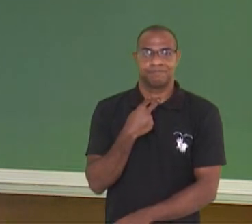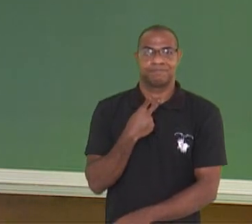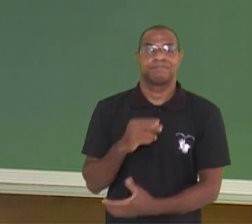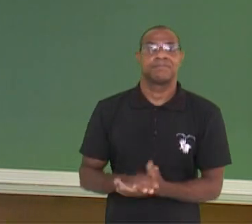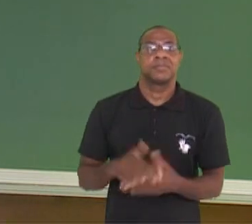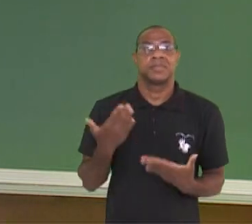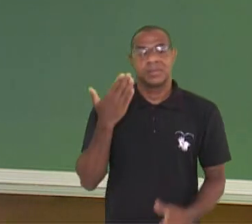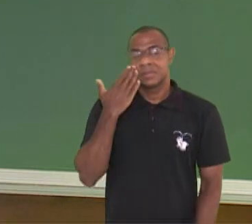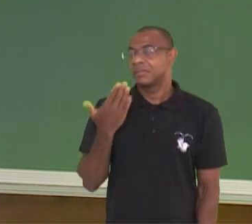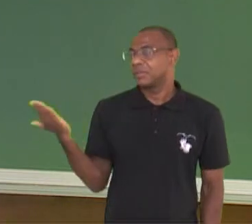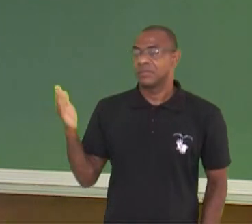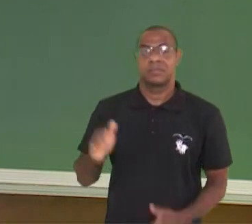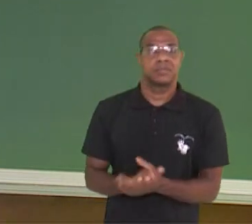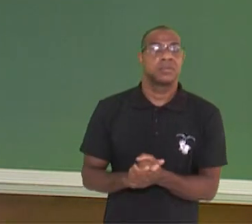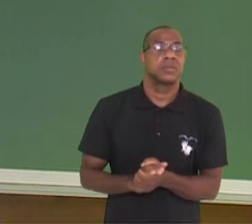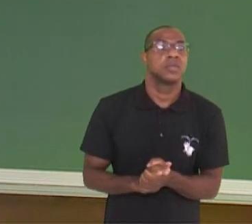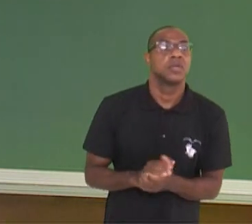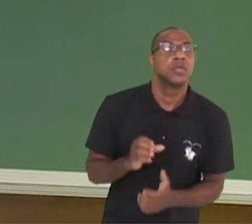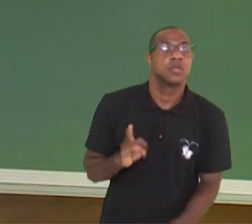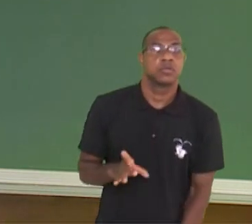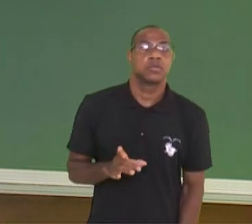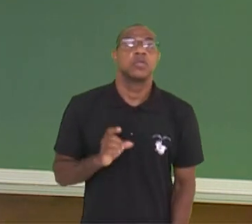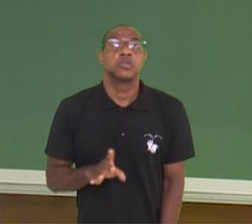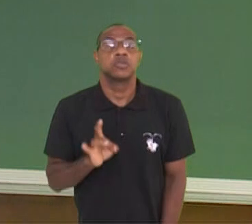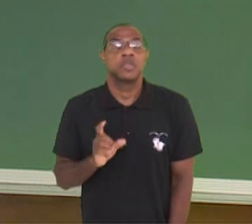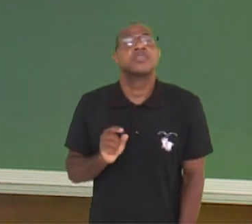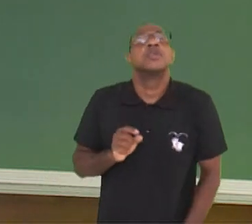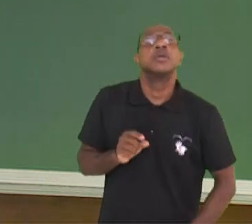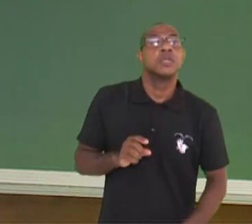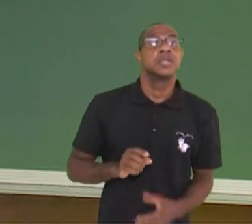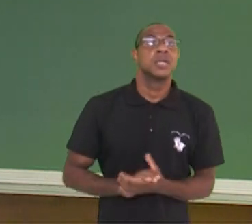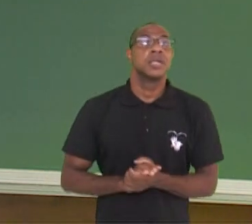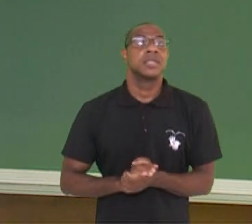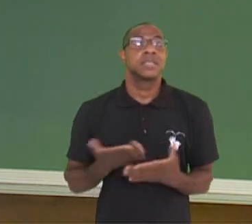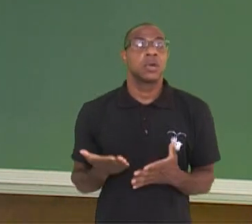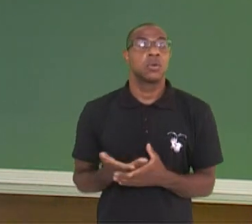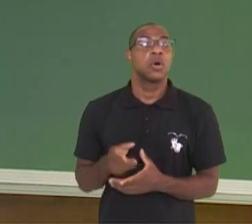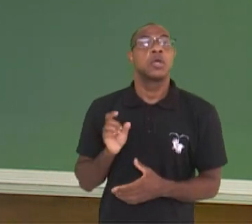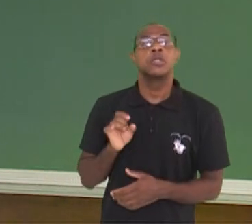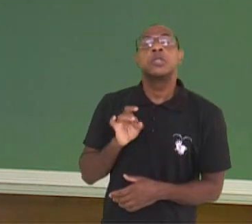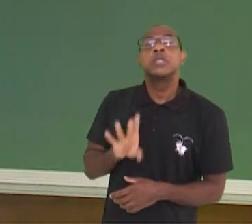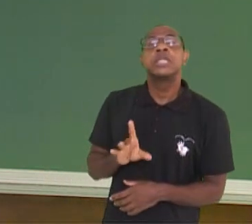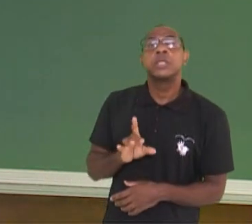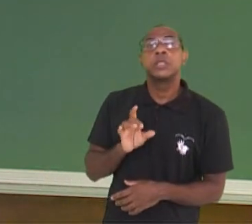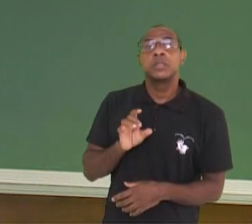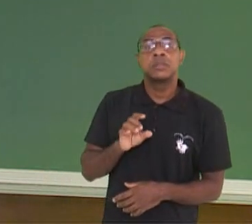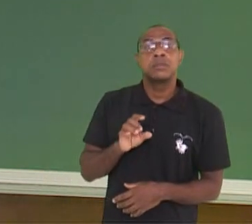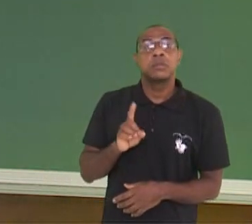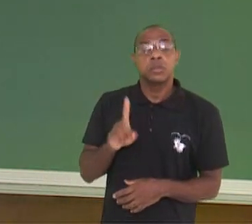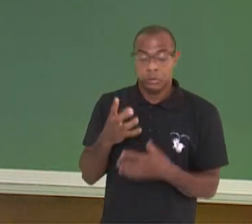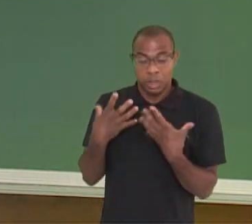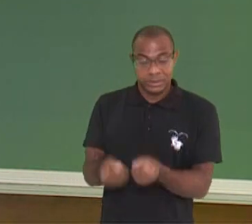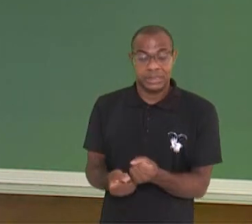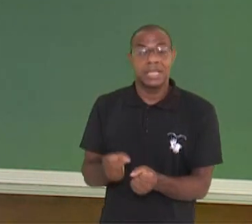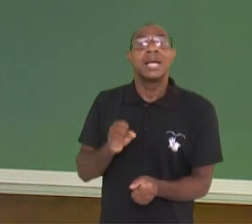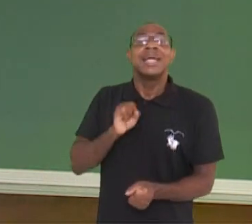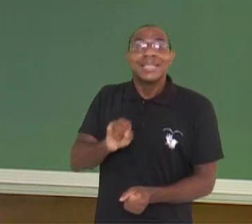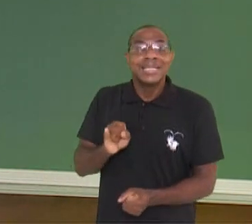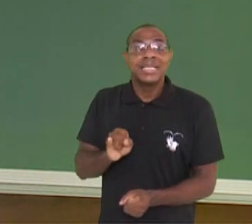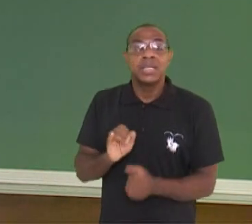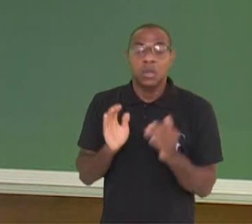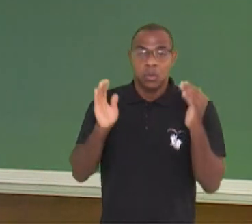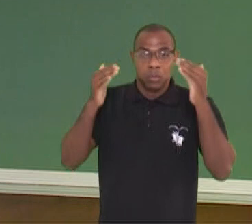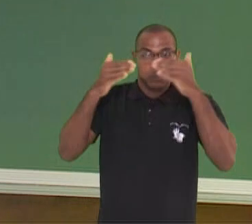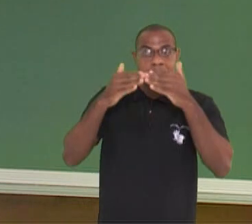do beneplácito? Só pode ser cumprida se ele autorizar. Ele falou, essa ordem não será cumprida, porque o Dom Pedro II e vários